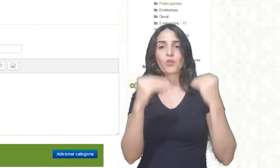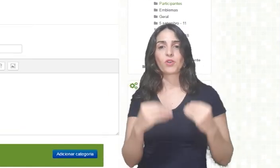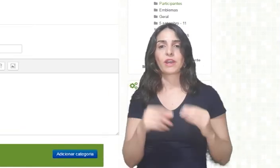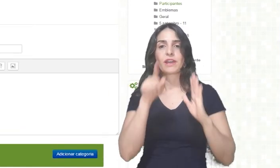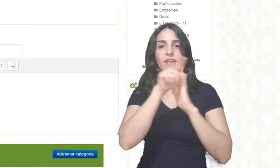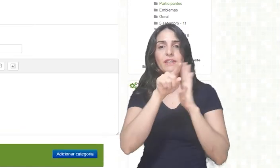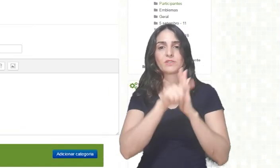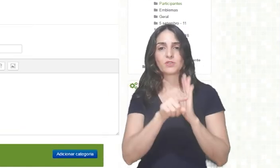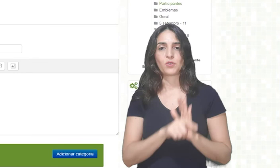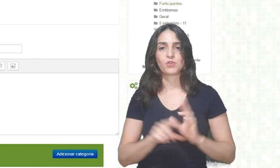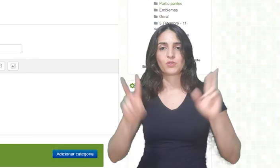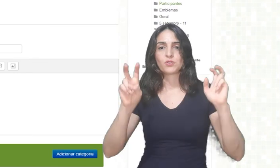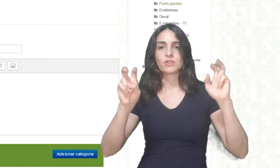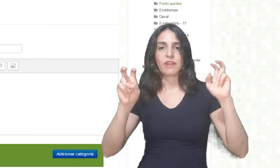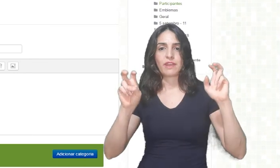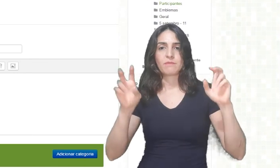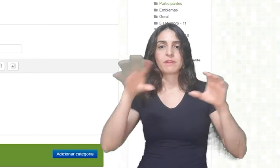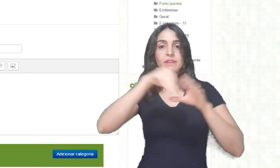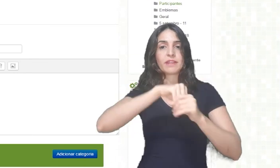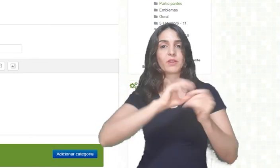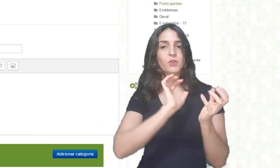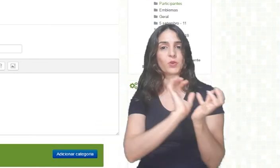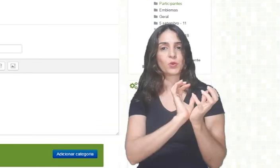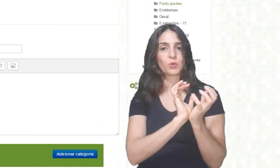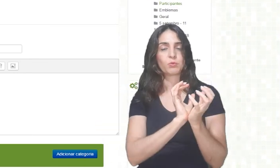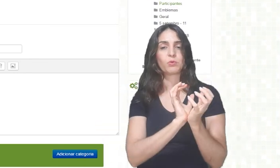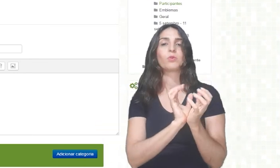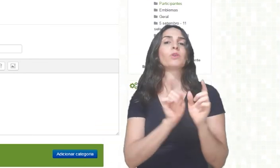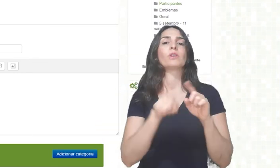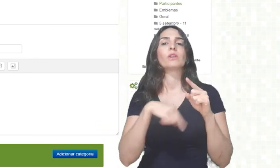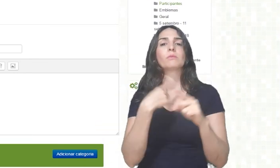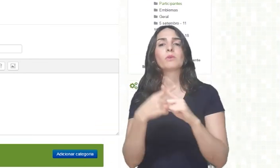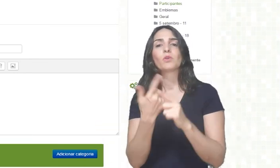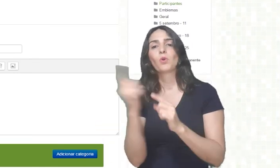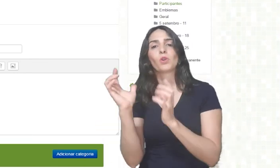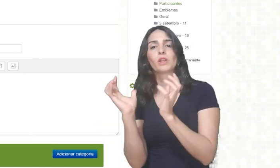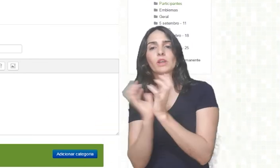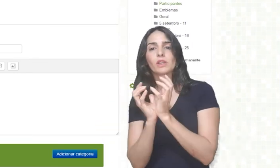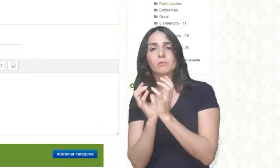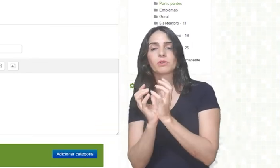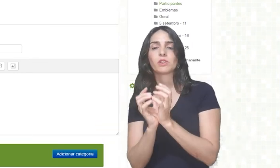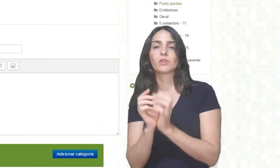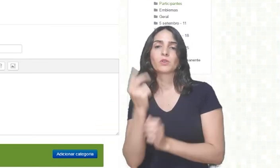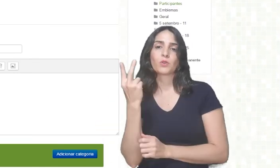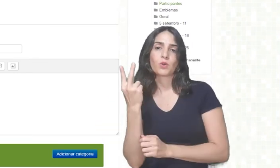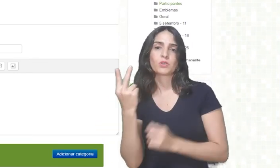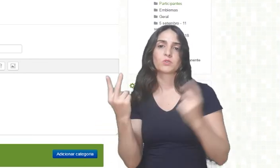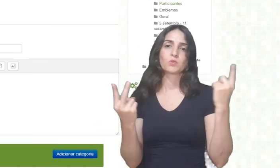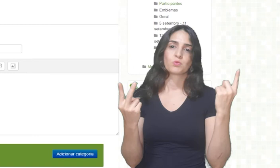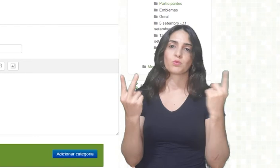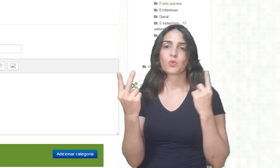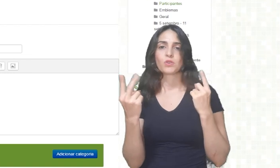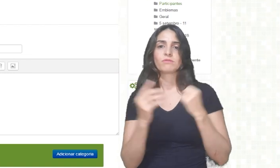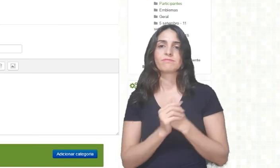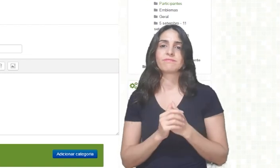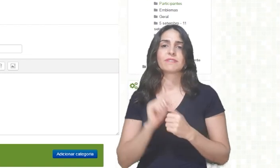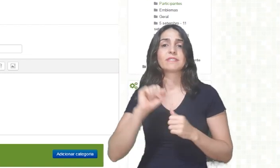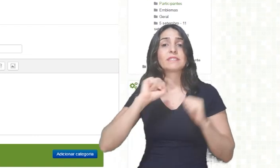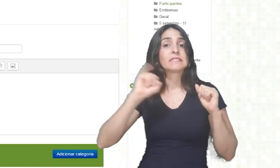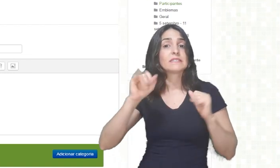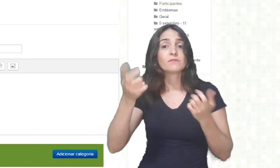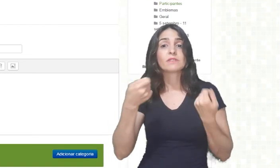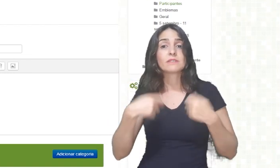O que significa que eu vou colocar questões sobre um determinado tema dentro dessa categoria tema um e questões sobre outro tema